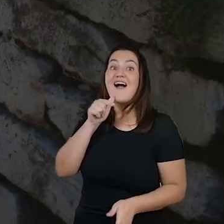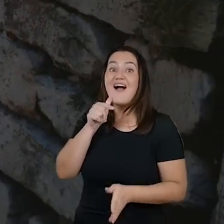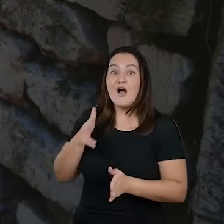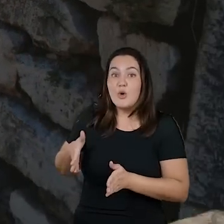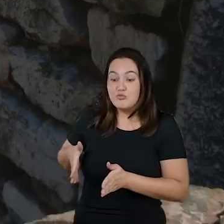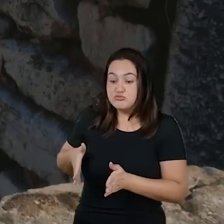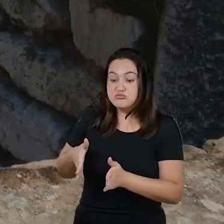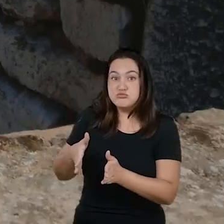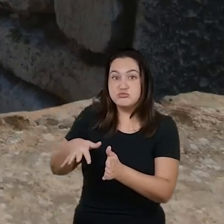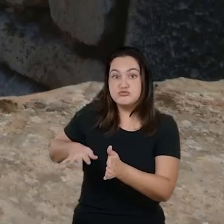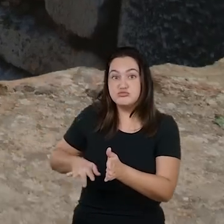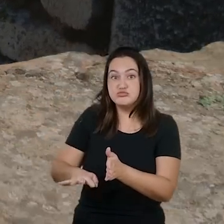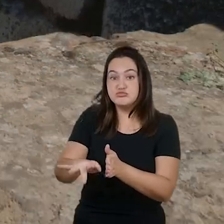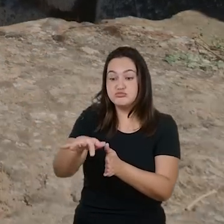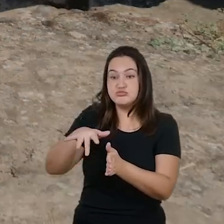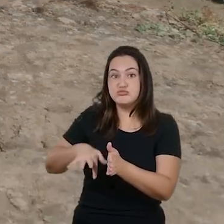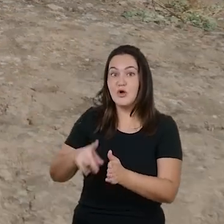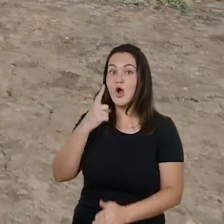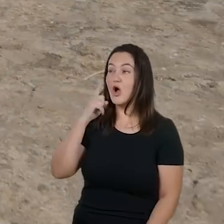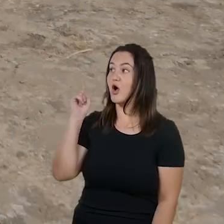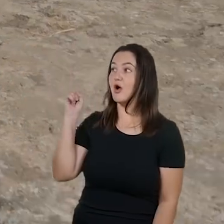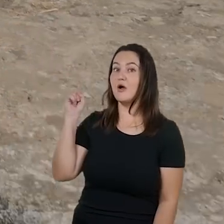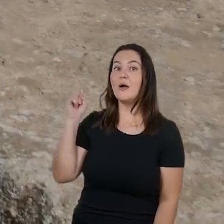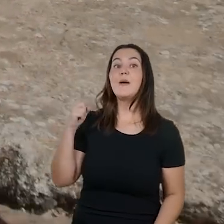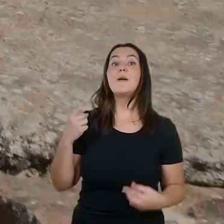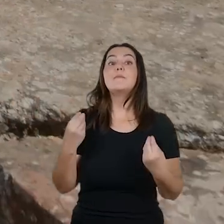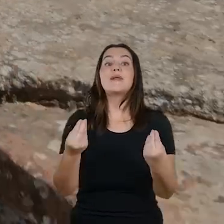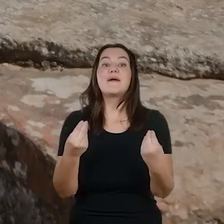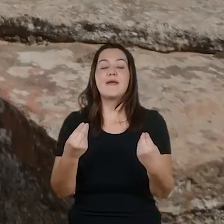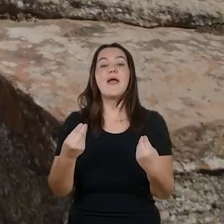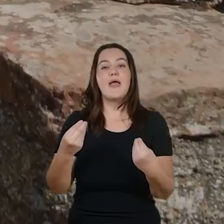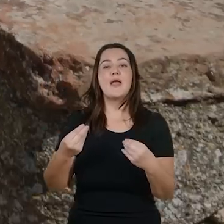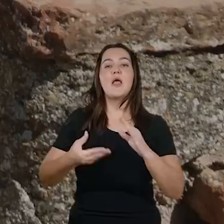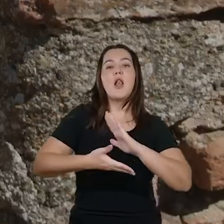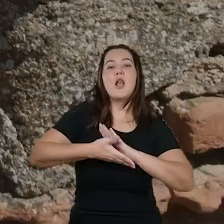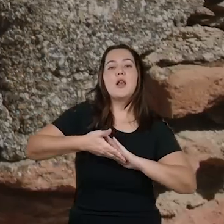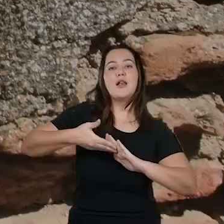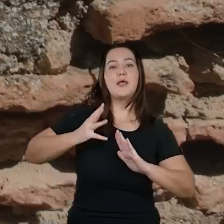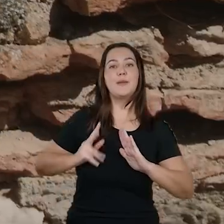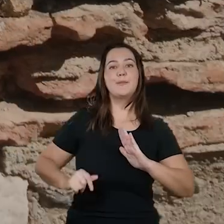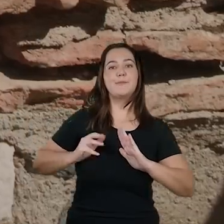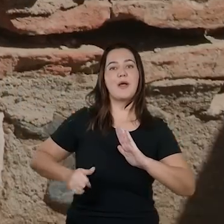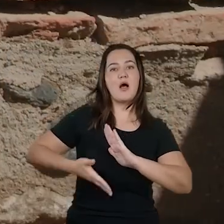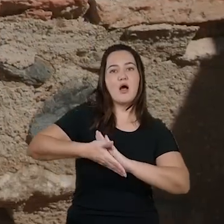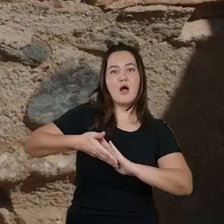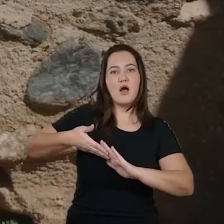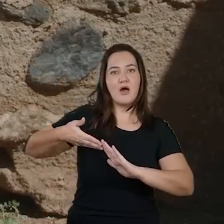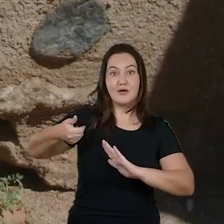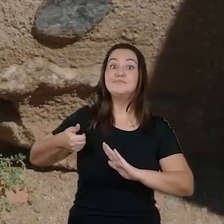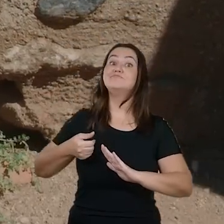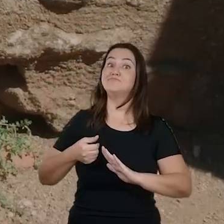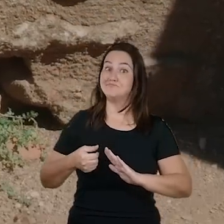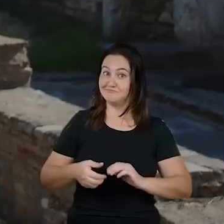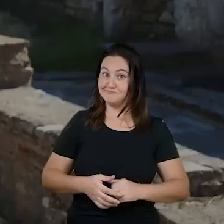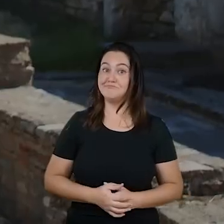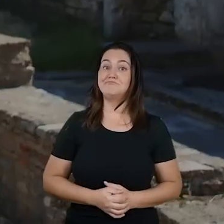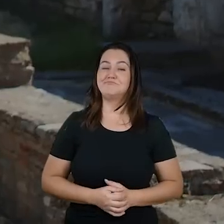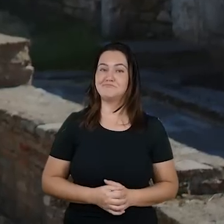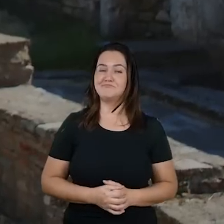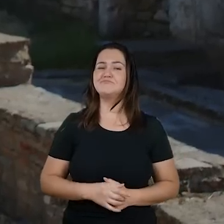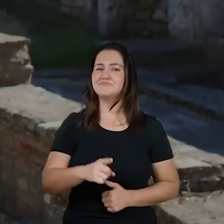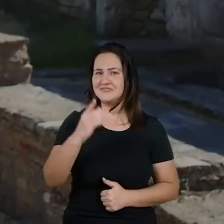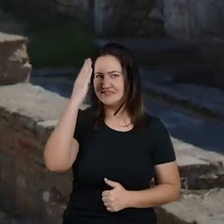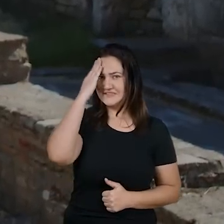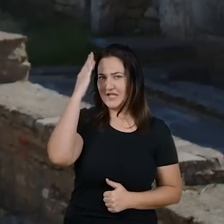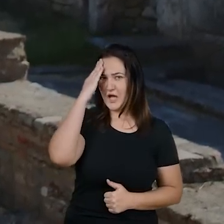corrente, e esta água aqui servia para a higiene pessoal daqueles que estavam usando o banheiro.